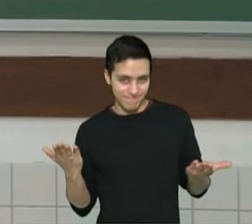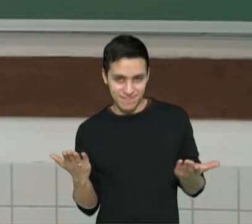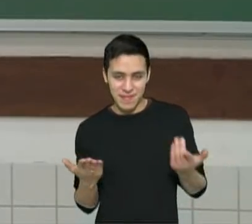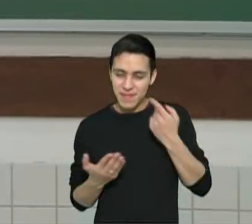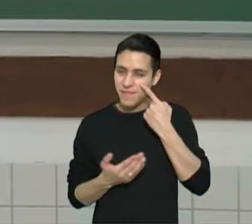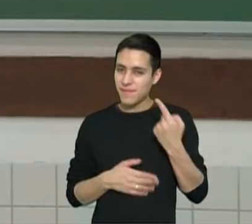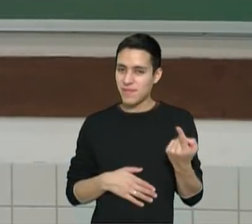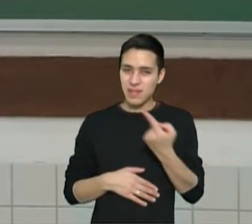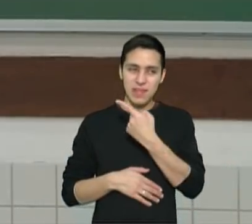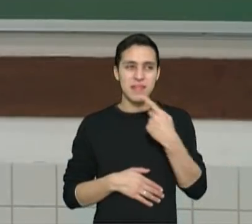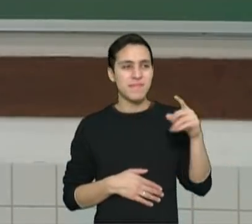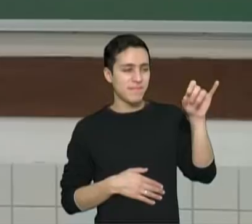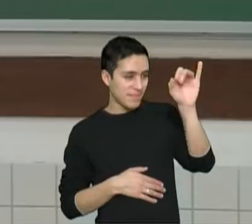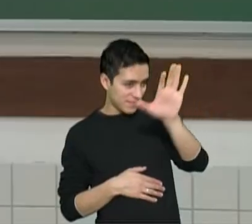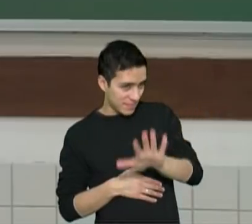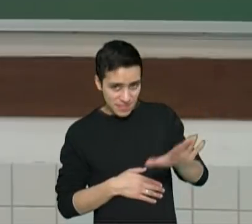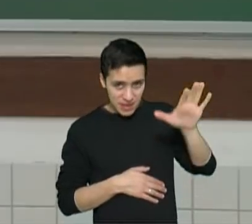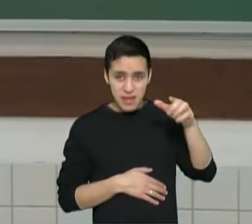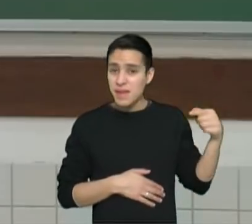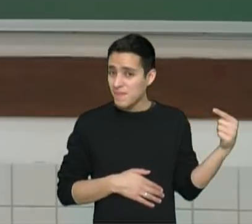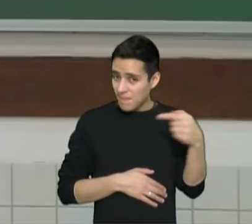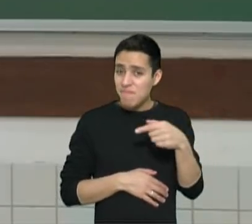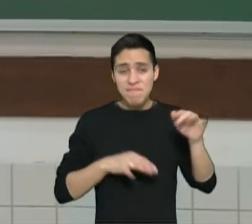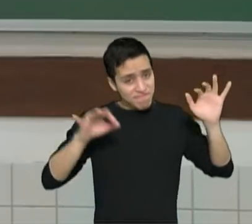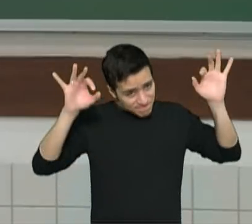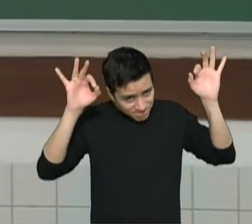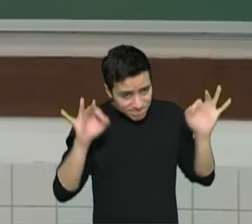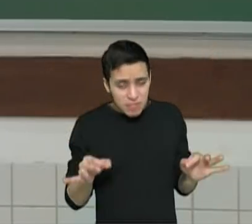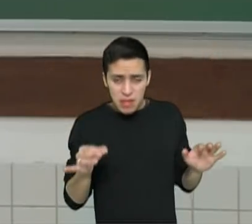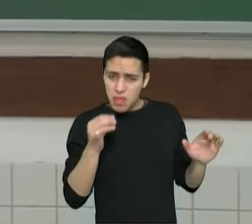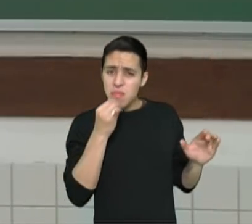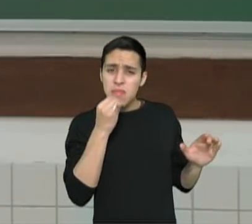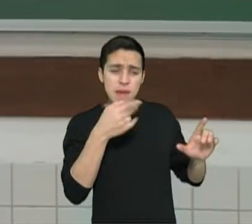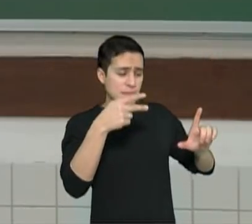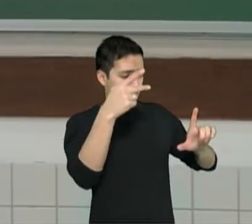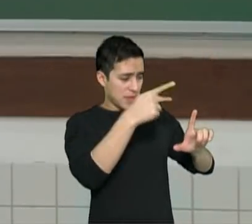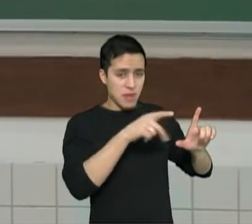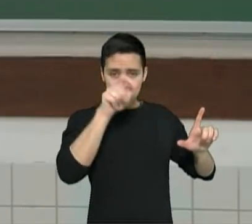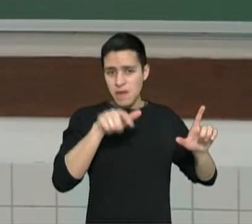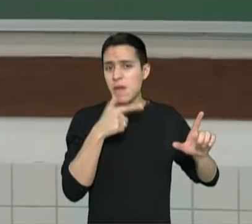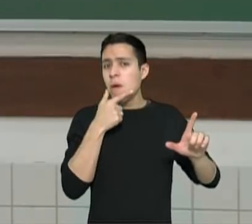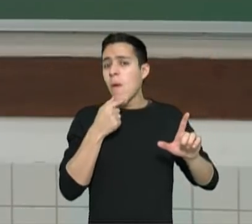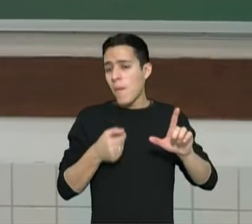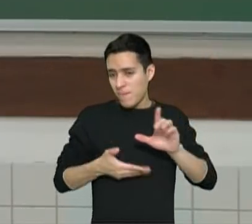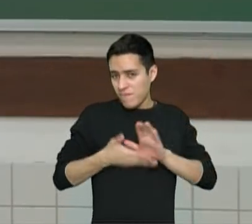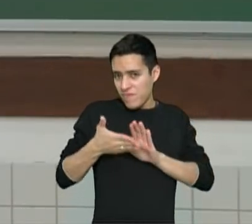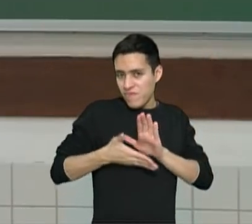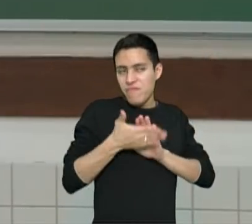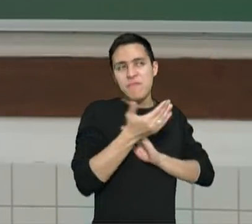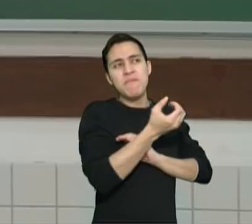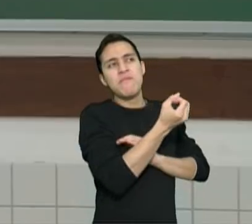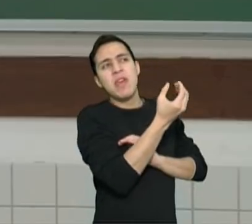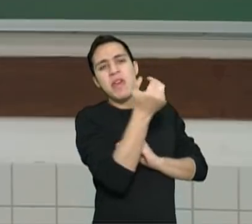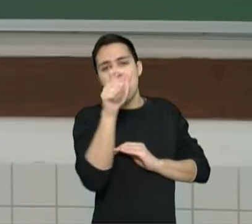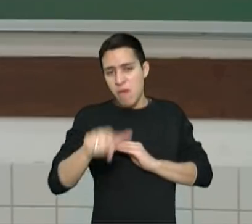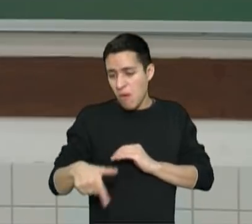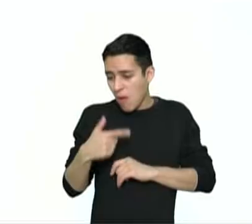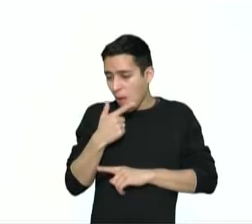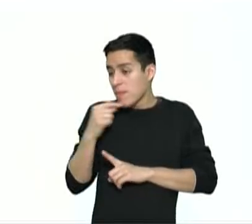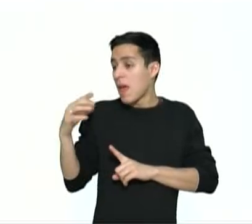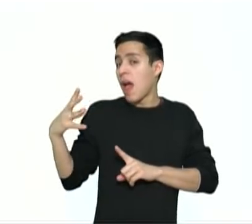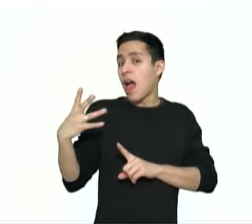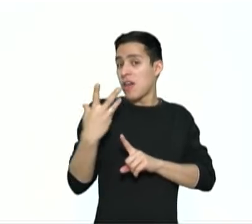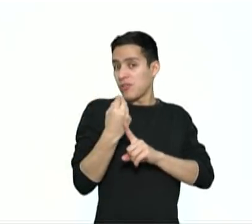observaram essa obra? Então, esse é um exemplo de uma pintura, né, do artista viajante, Albert Eichholt, que ele,